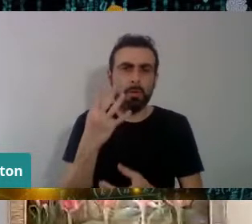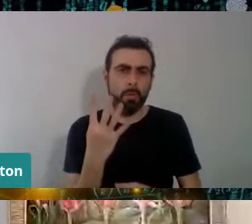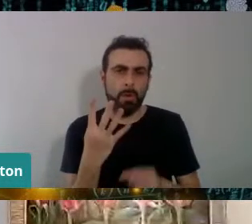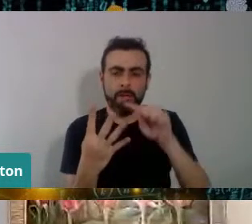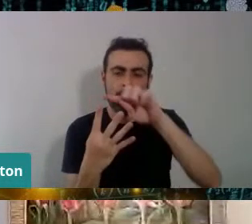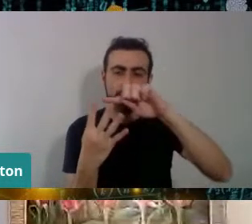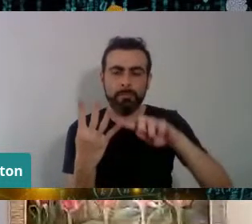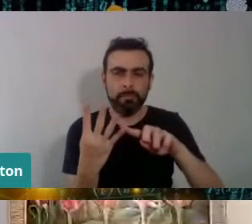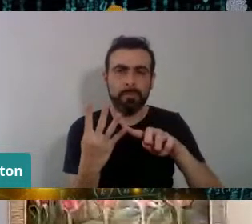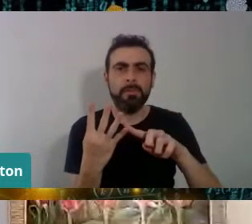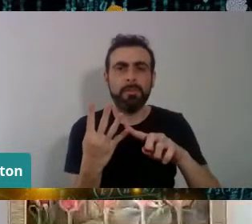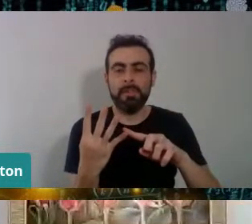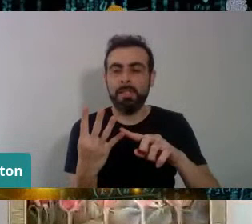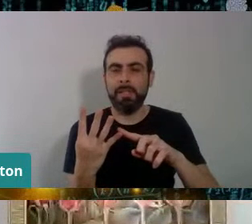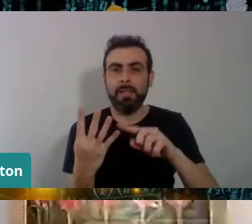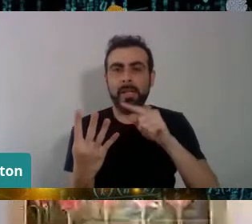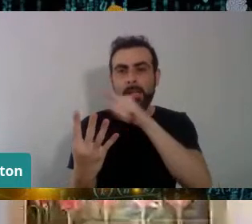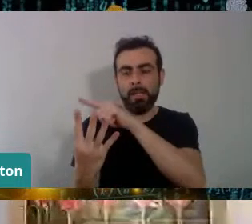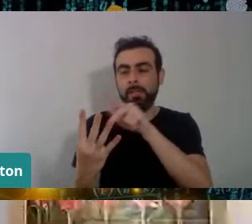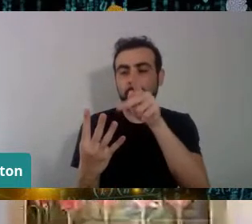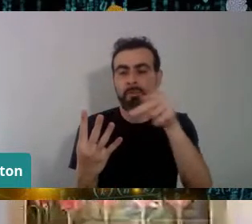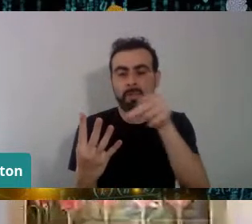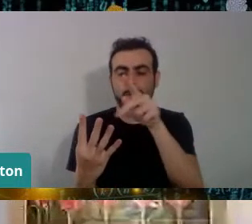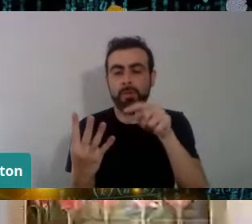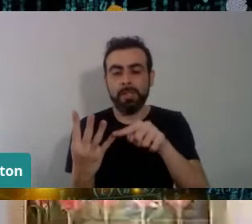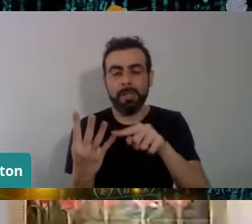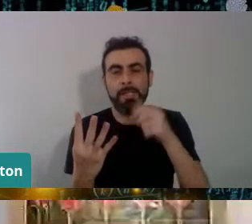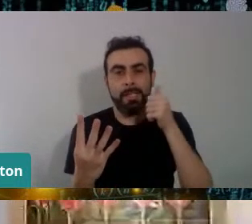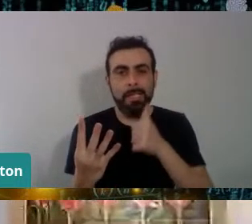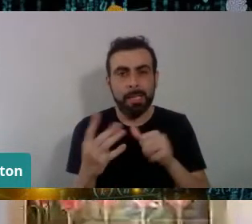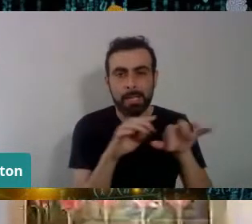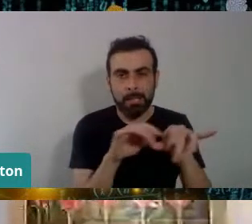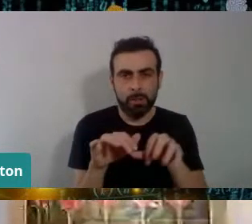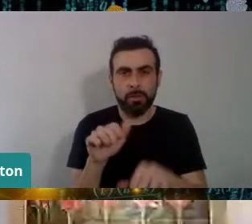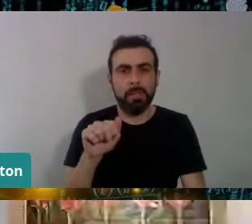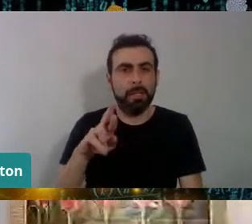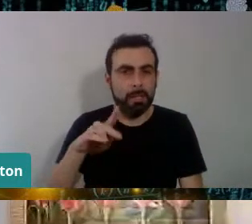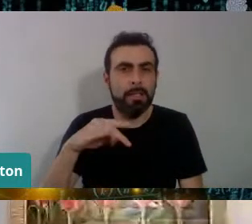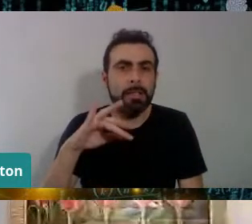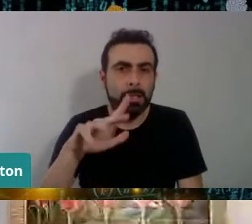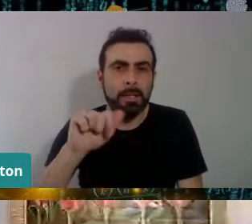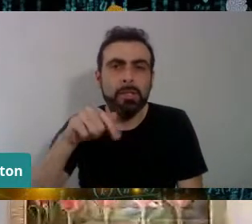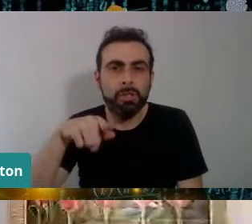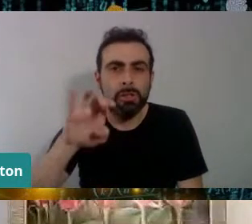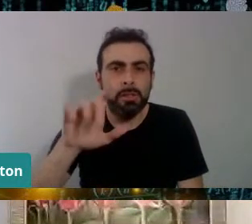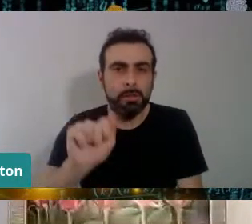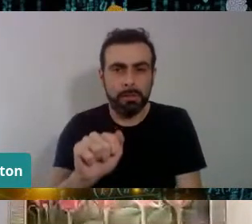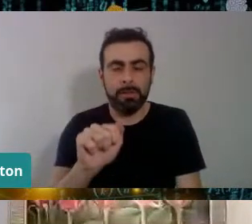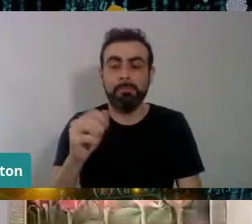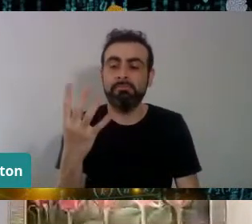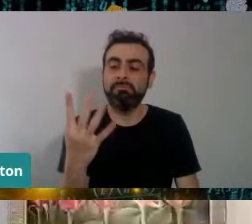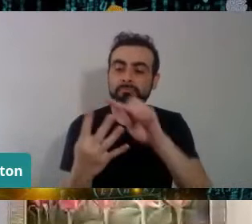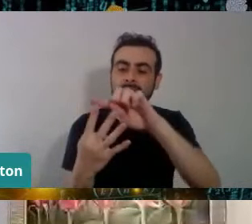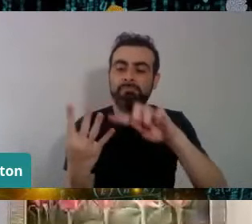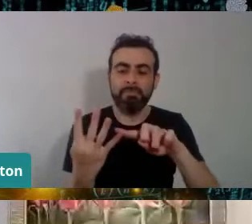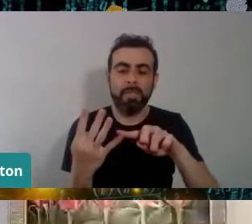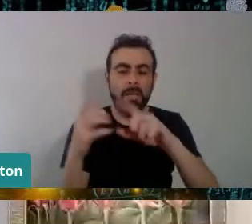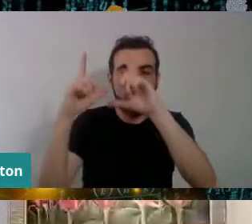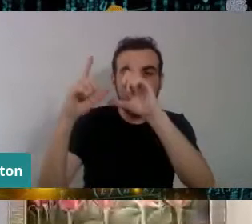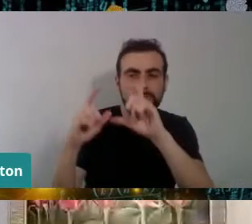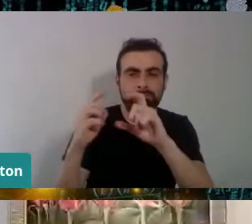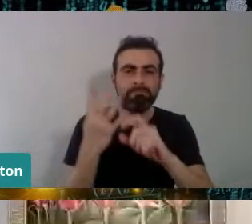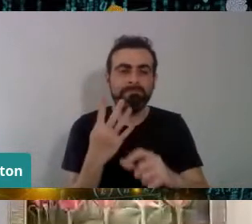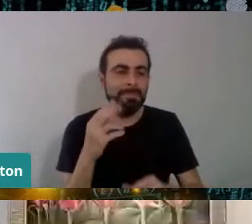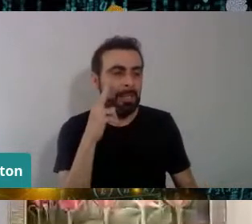junto, né? Numa foto, almoçando, né? E aí eu achei essa foto e mostrei para o Guido. E nós estávamos,